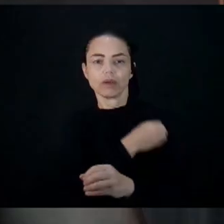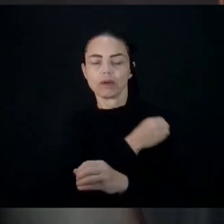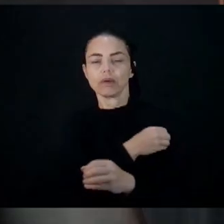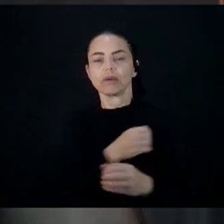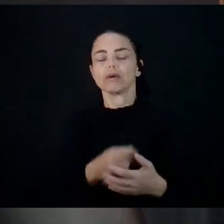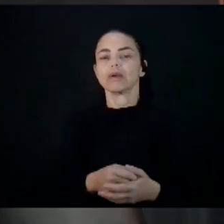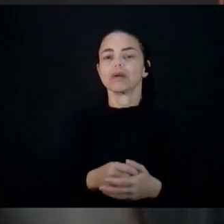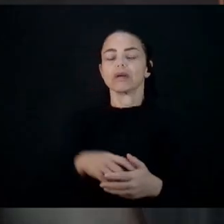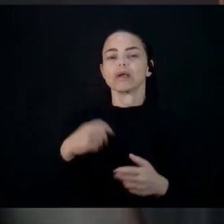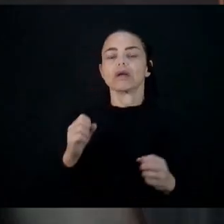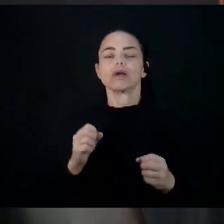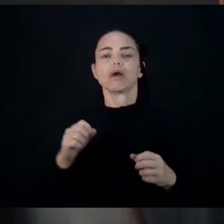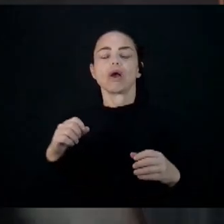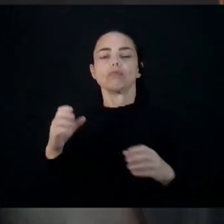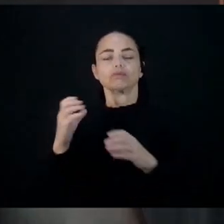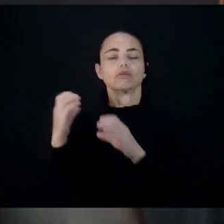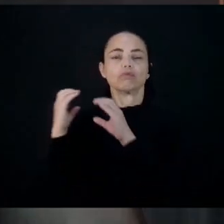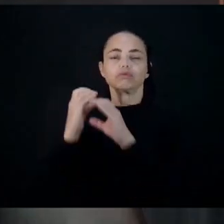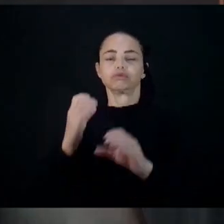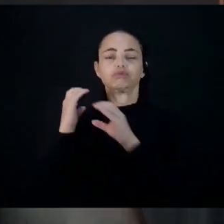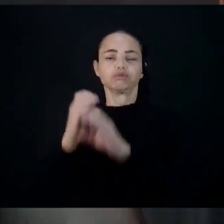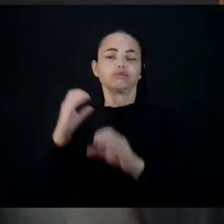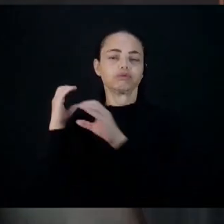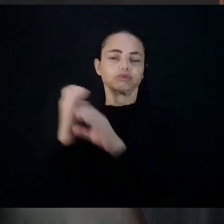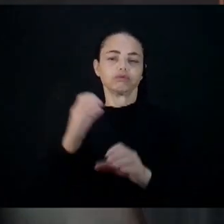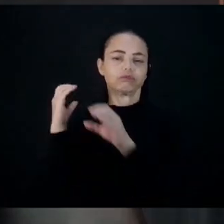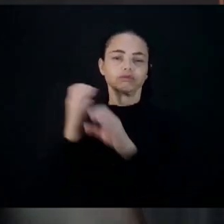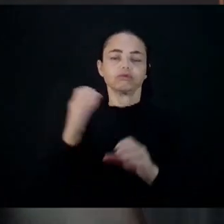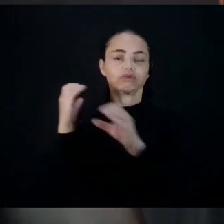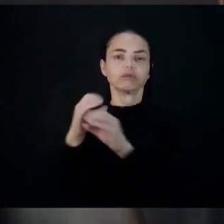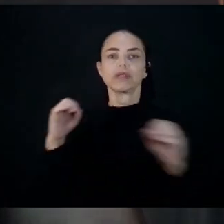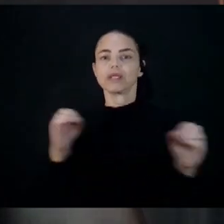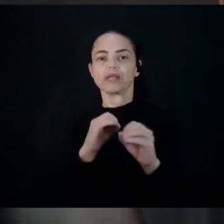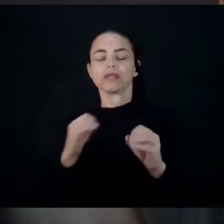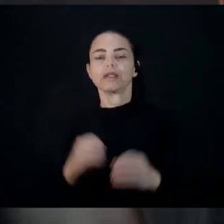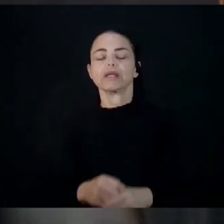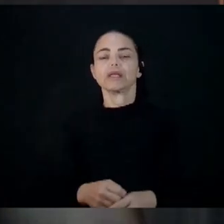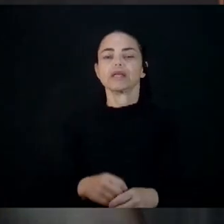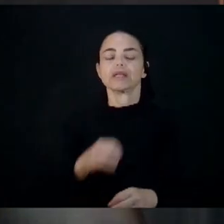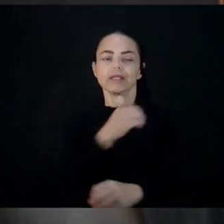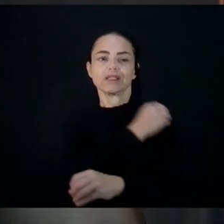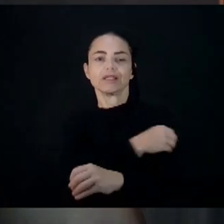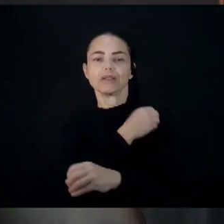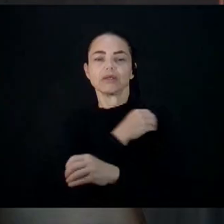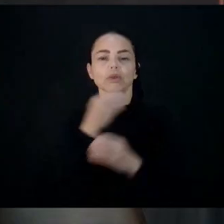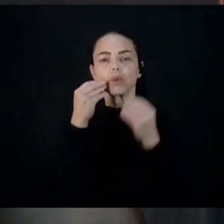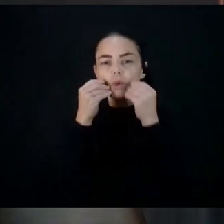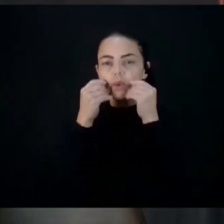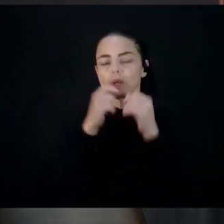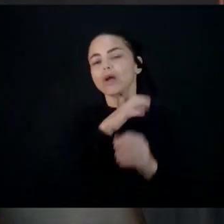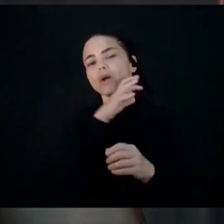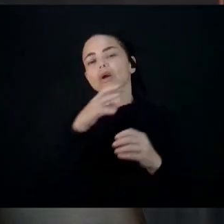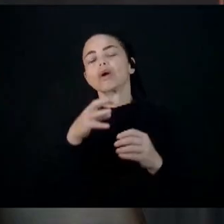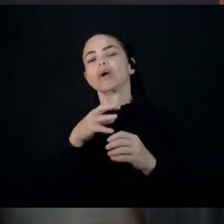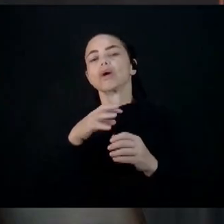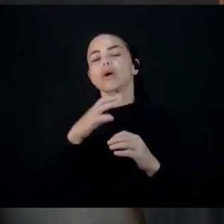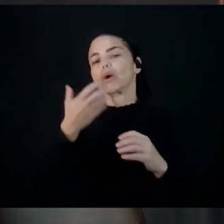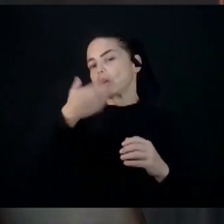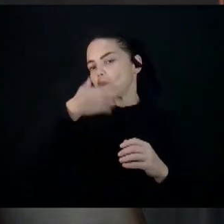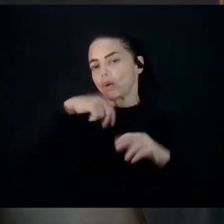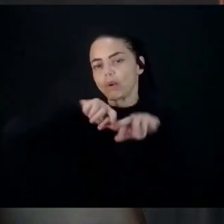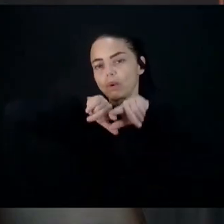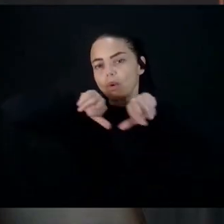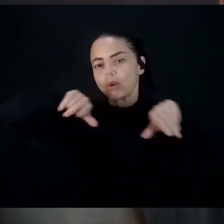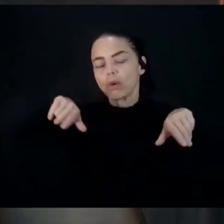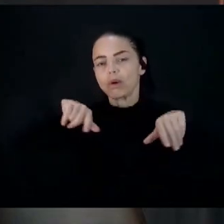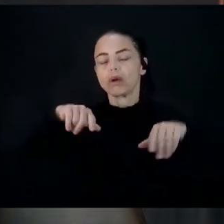dia tem vários drinks sem álcool, tem até espumante sem álcool, vários drinks, né, docinhos com sabor de fruta, enfim. Então, tentar ir